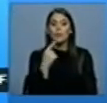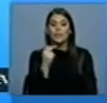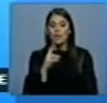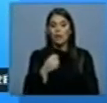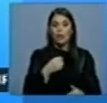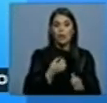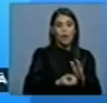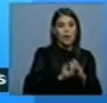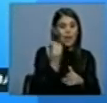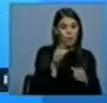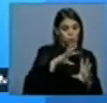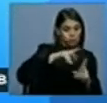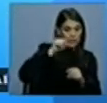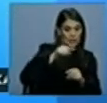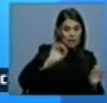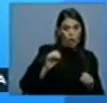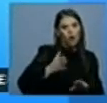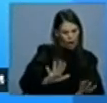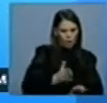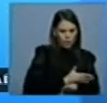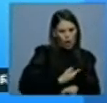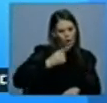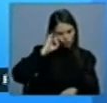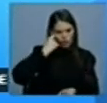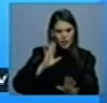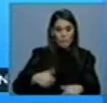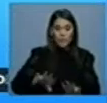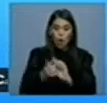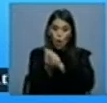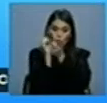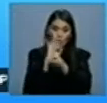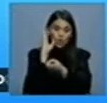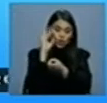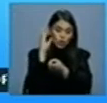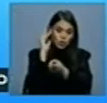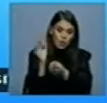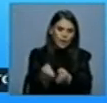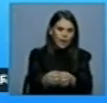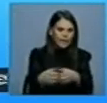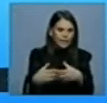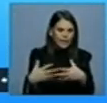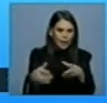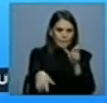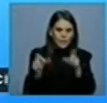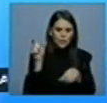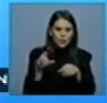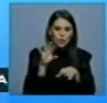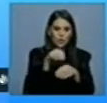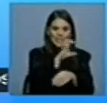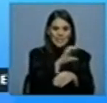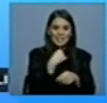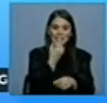conhecemos hoje. Calma, nós já desconfiávamos isso. Mas, ao contrário de uma teoria que tem ganho mais adeptos na ciência, que diz